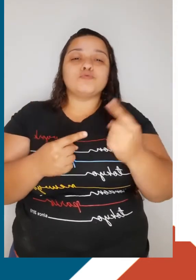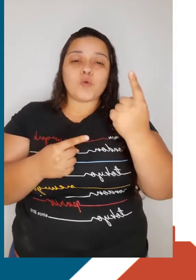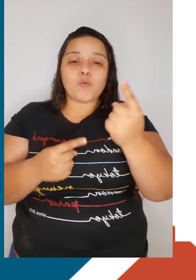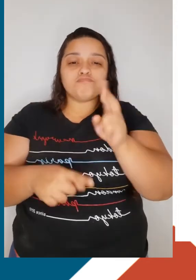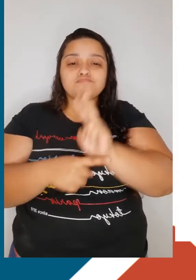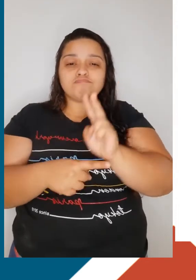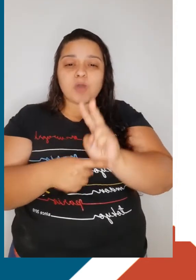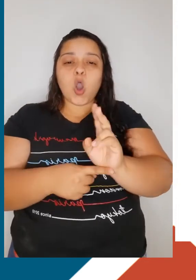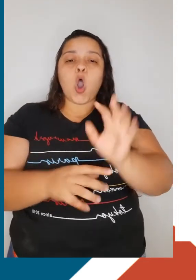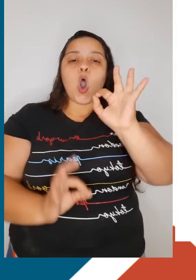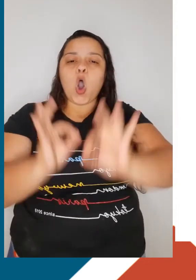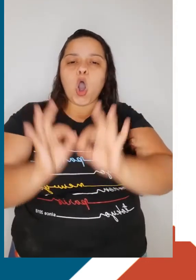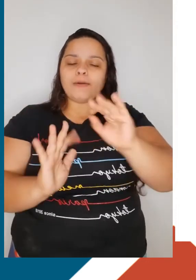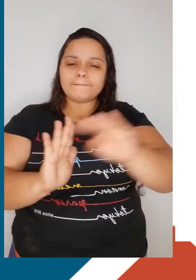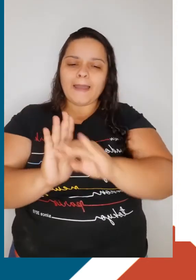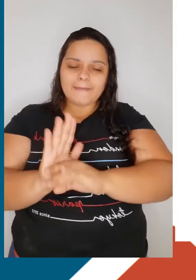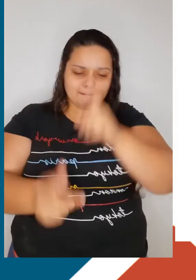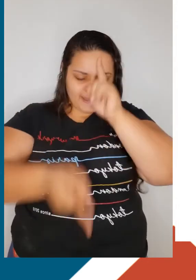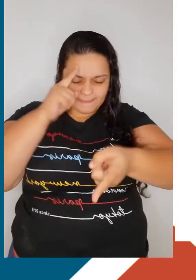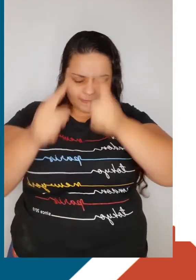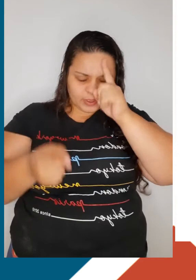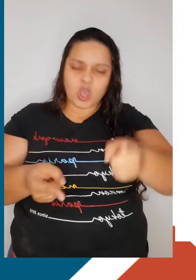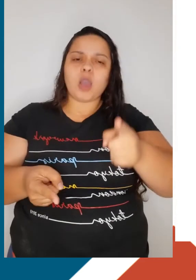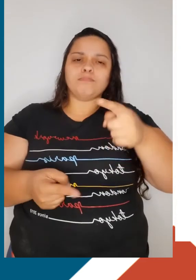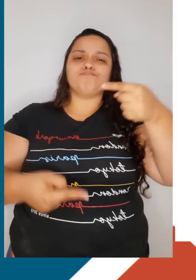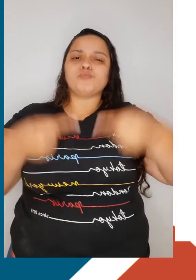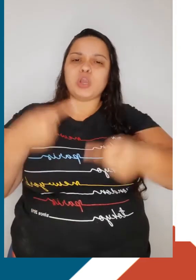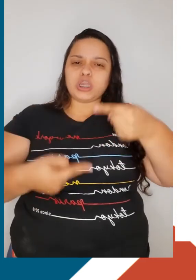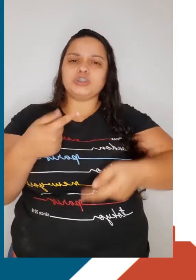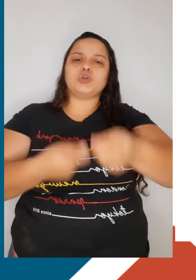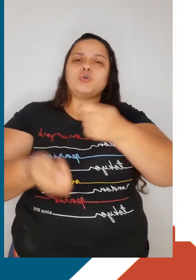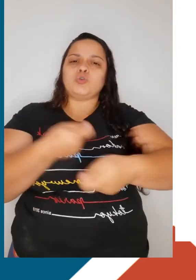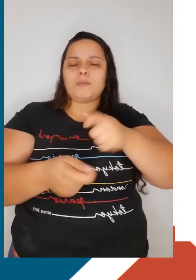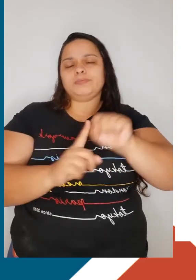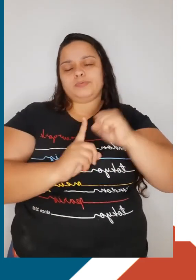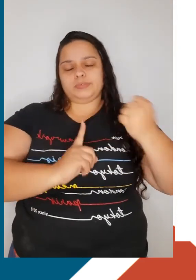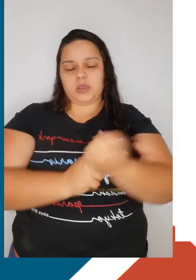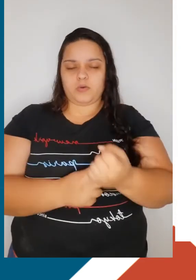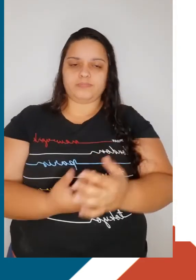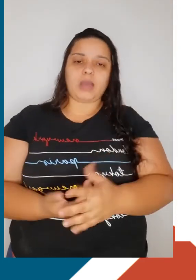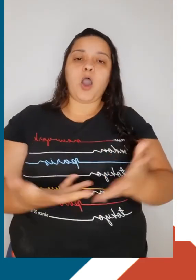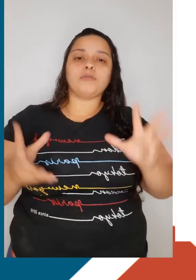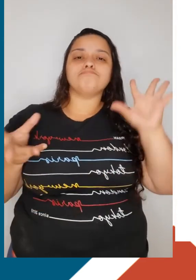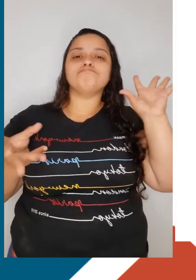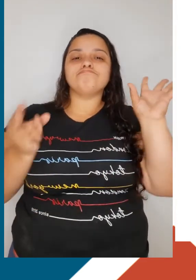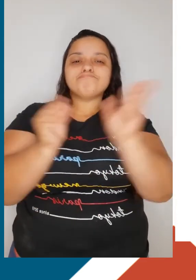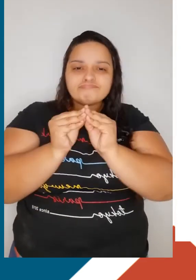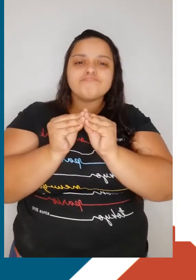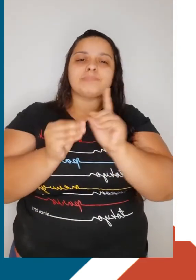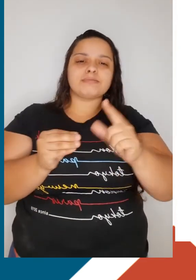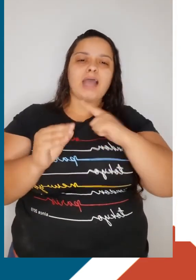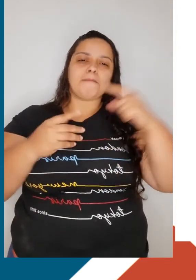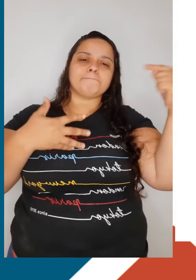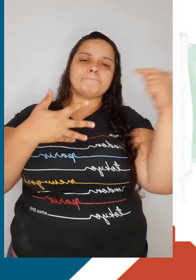como objetivo a conservação da ordem social, política e econômica já estabelecida. Vamos resumir